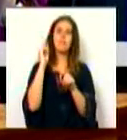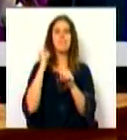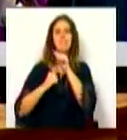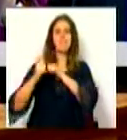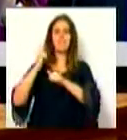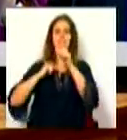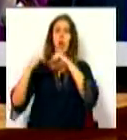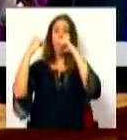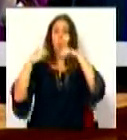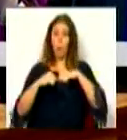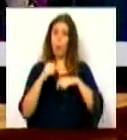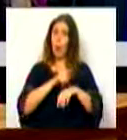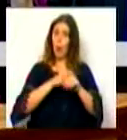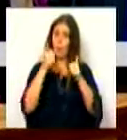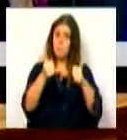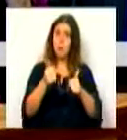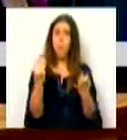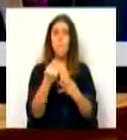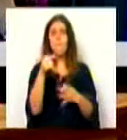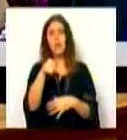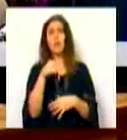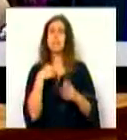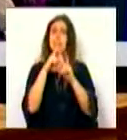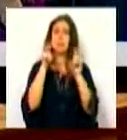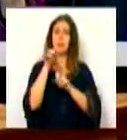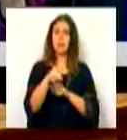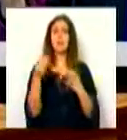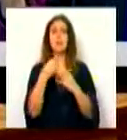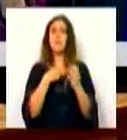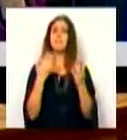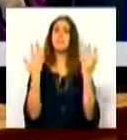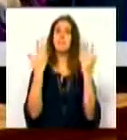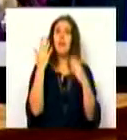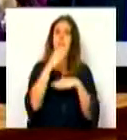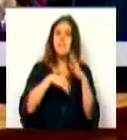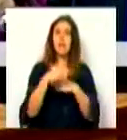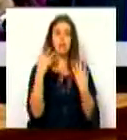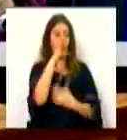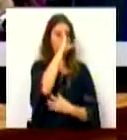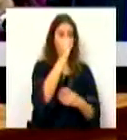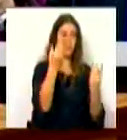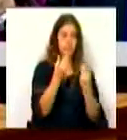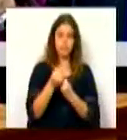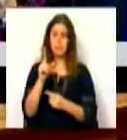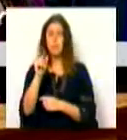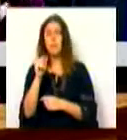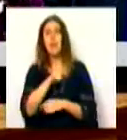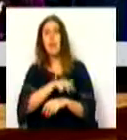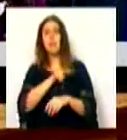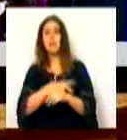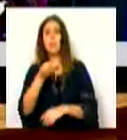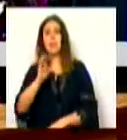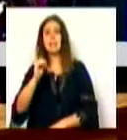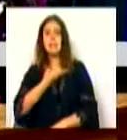num acordo que, em boa hora, nesta matéria, foi celebrado entre o Governo e a direção do